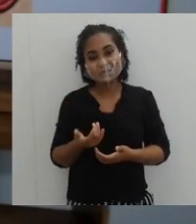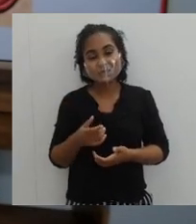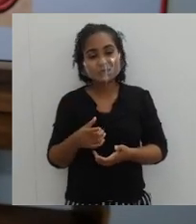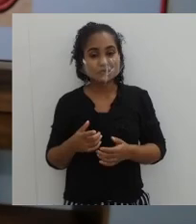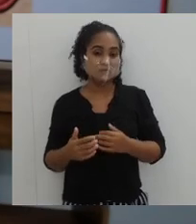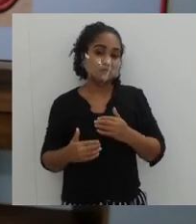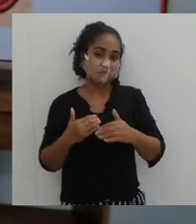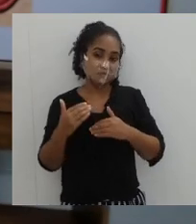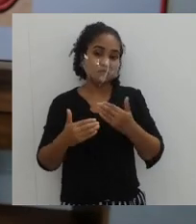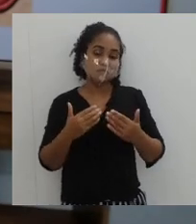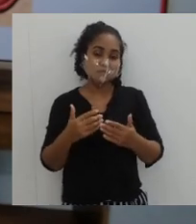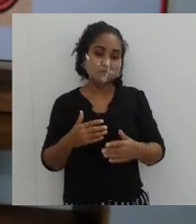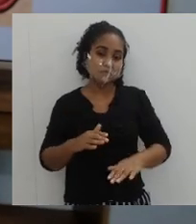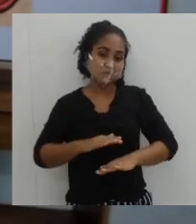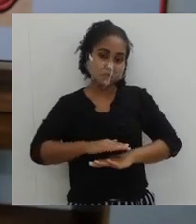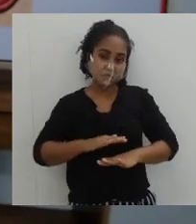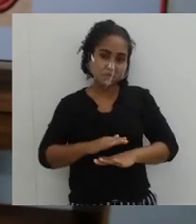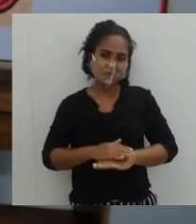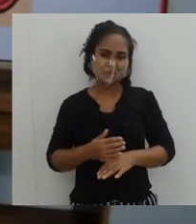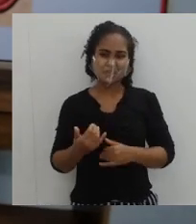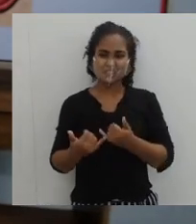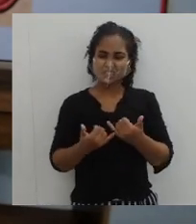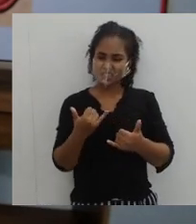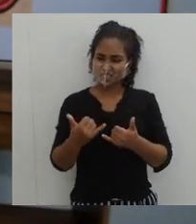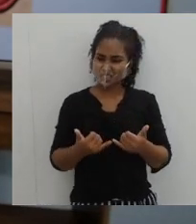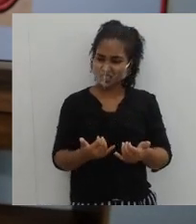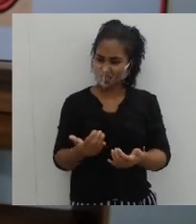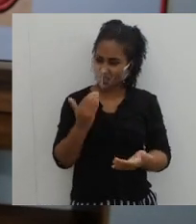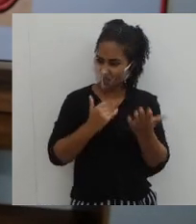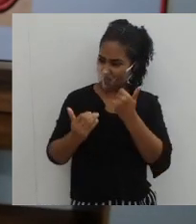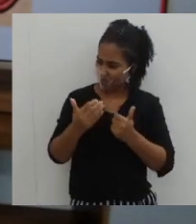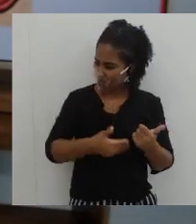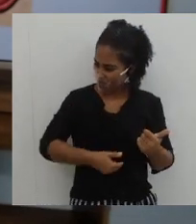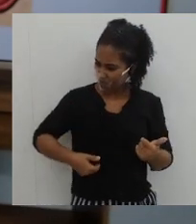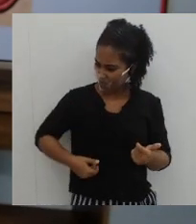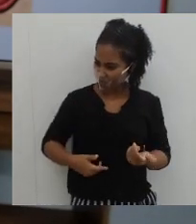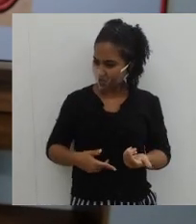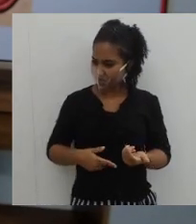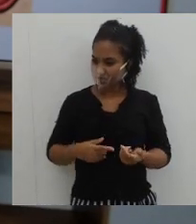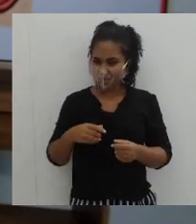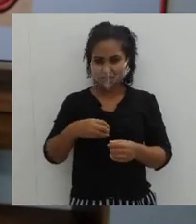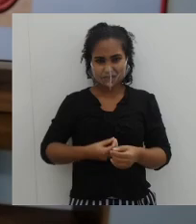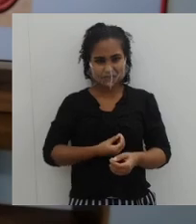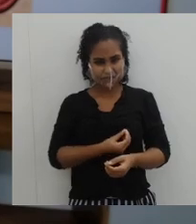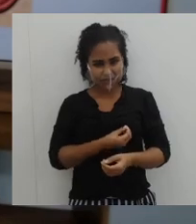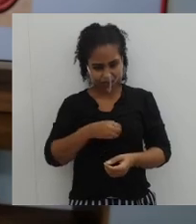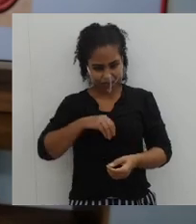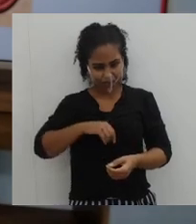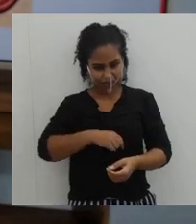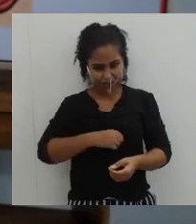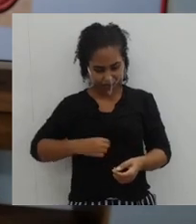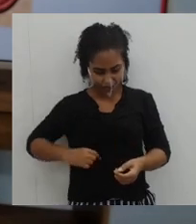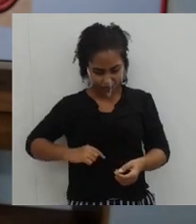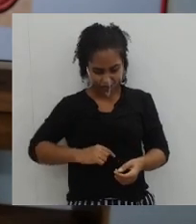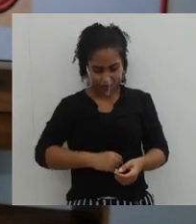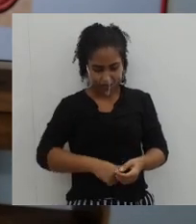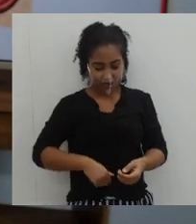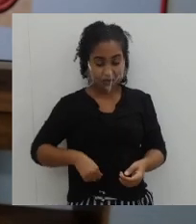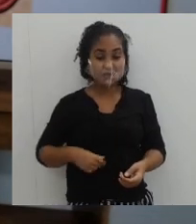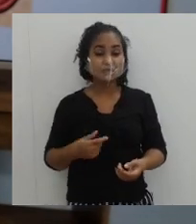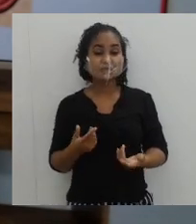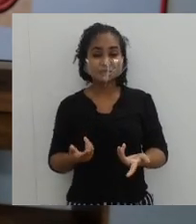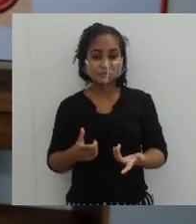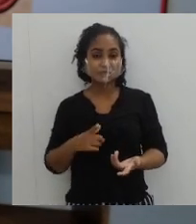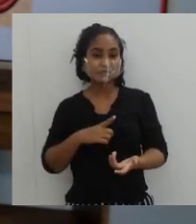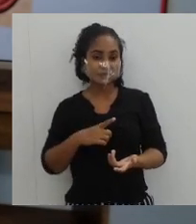para o seu próprio corpo. Por isso o povo brinca, né? Menino, que fome é essa? Tá com a solitária, é? Porque normalmente quem tem a